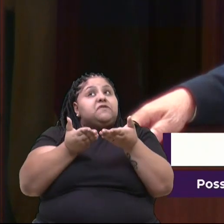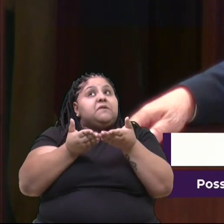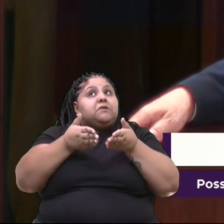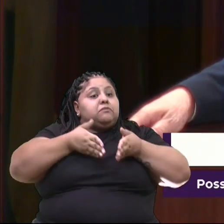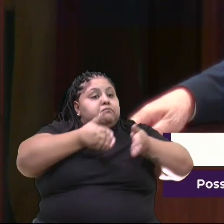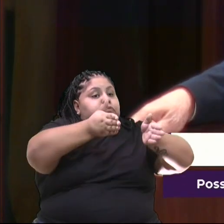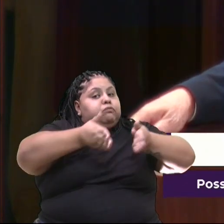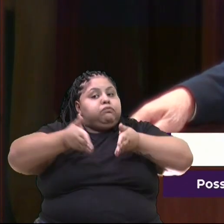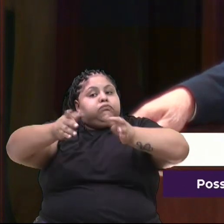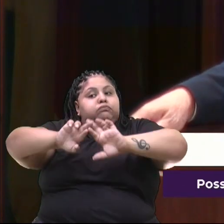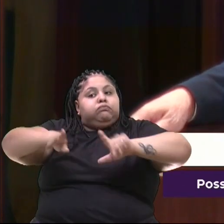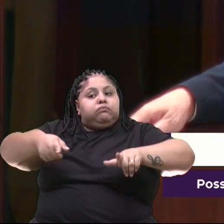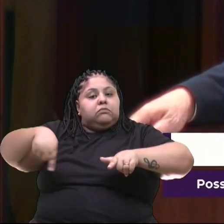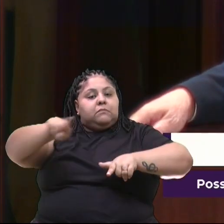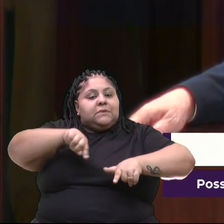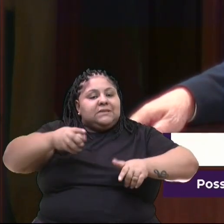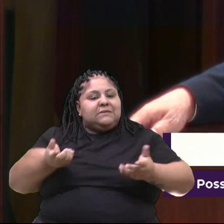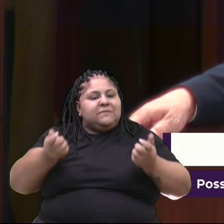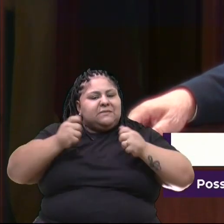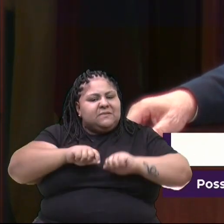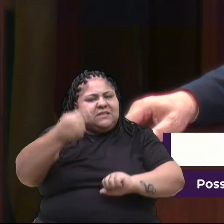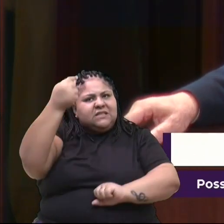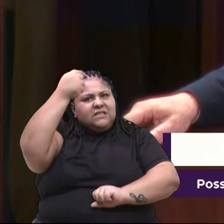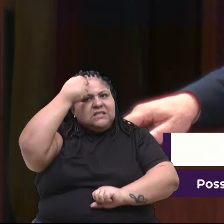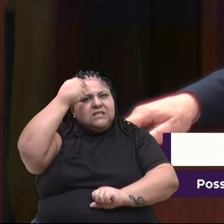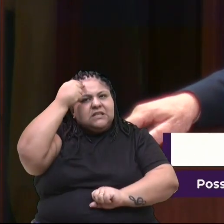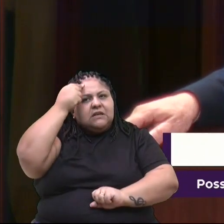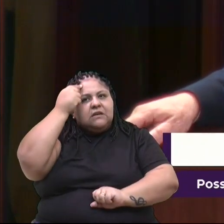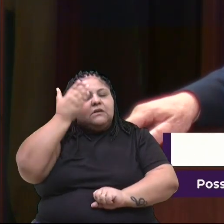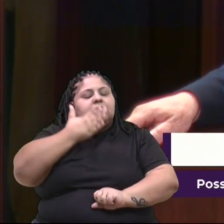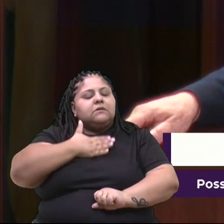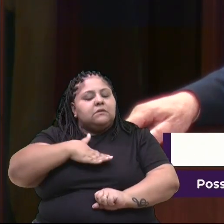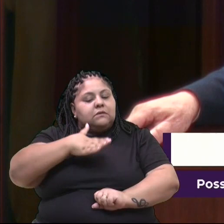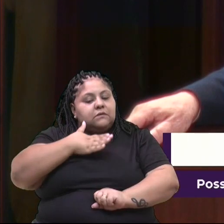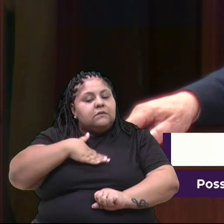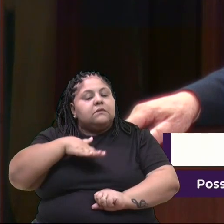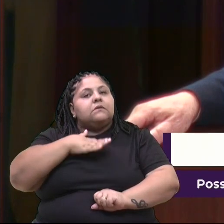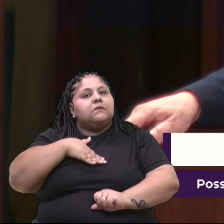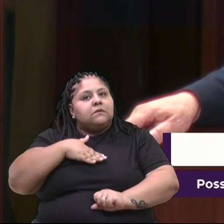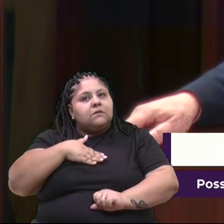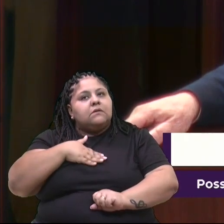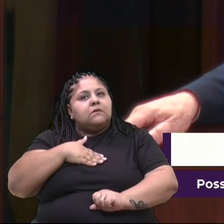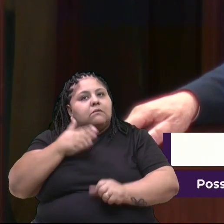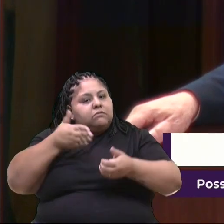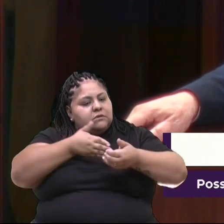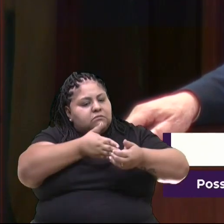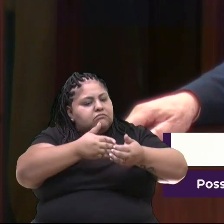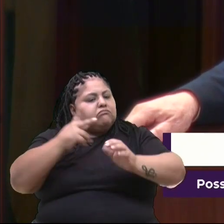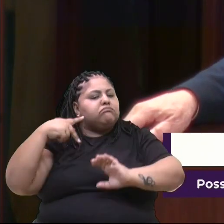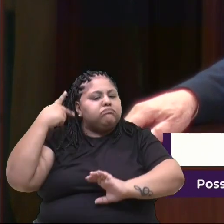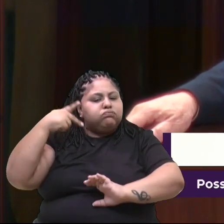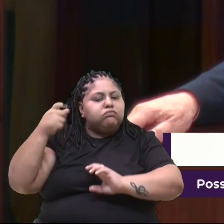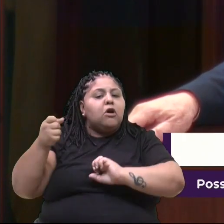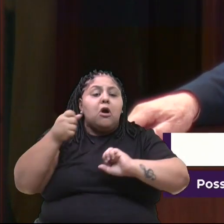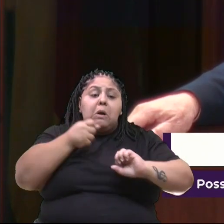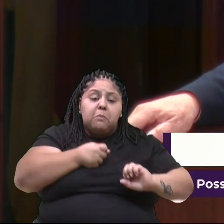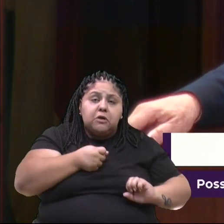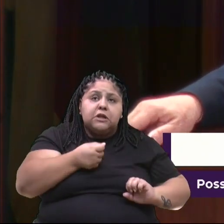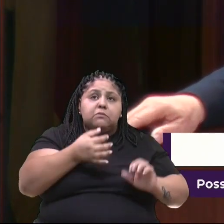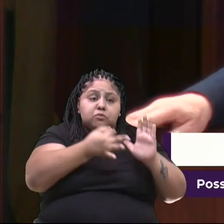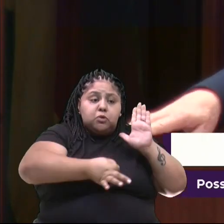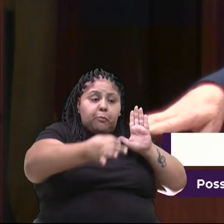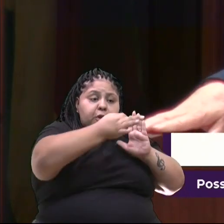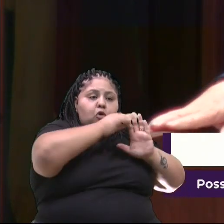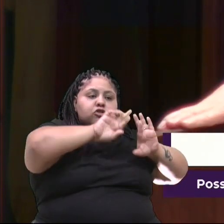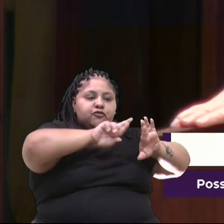tendo sempre a capacidade de entendimento e de harmonia, que é o que deve nortear a política. Podemos ser adversários,